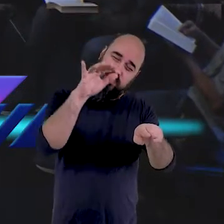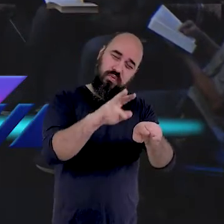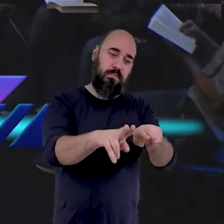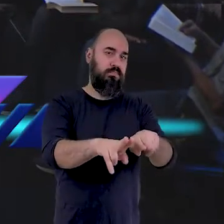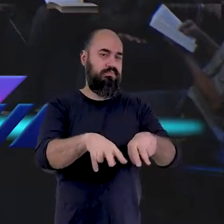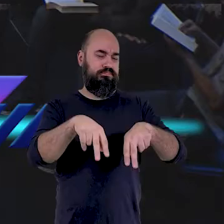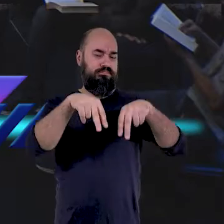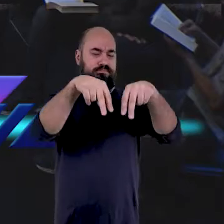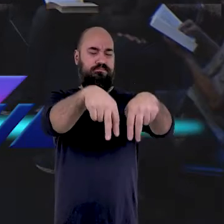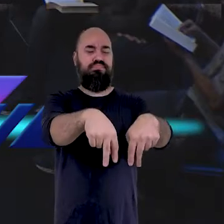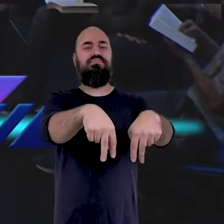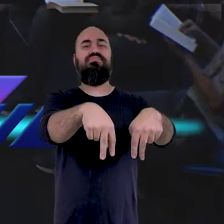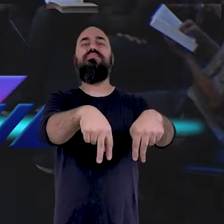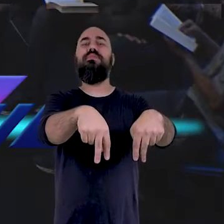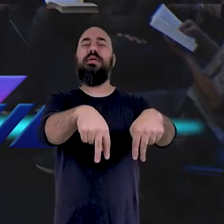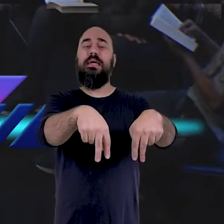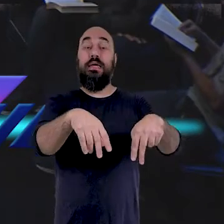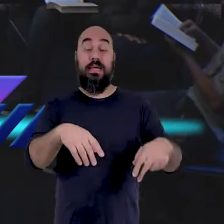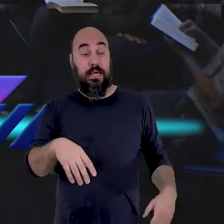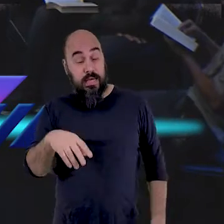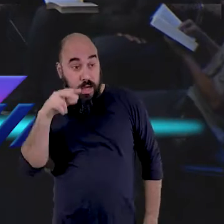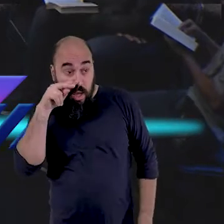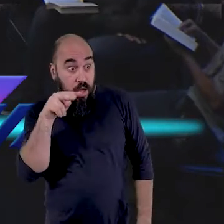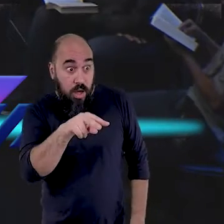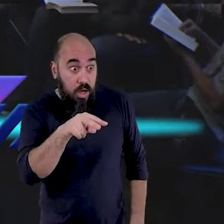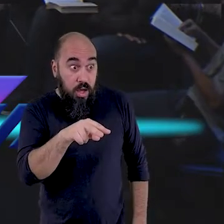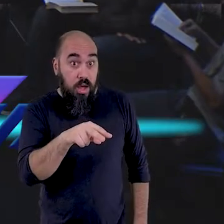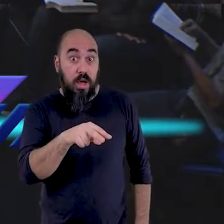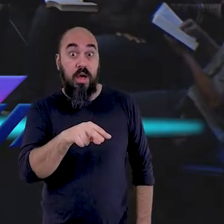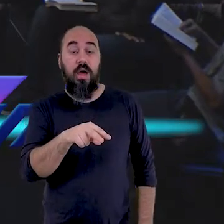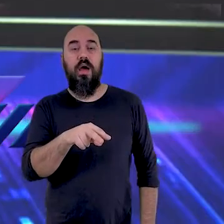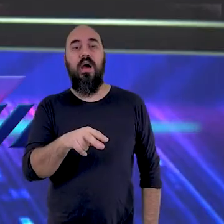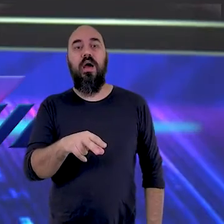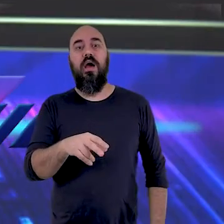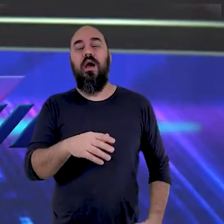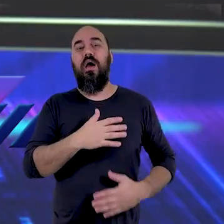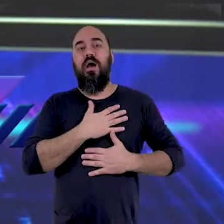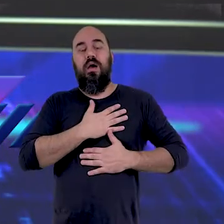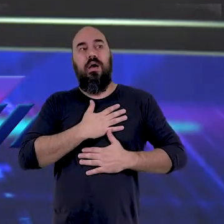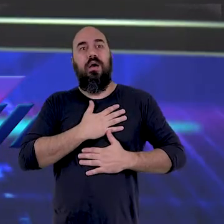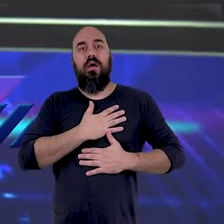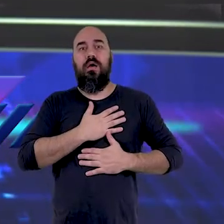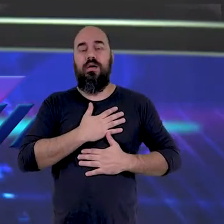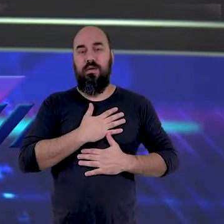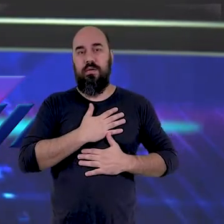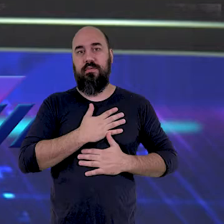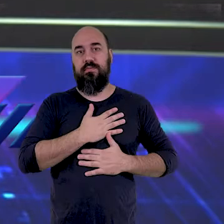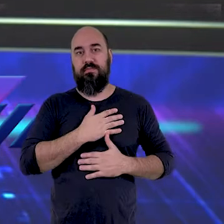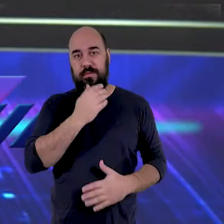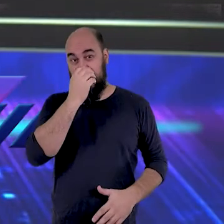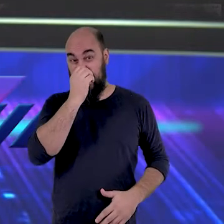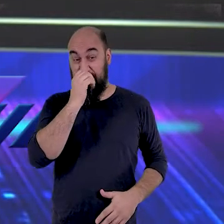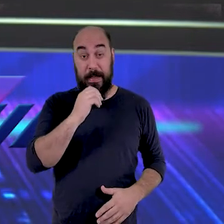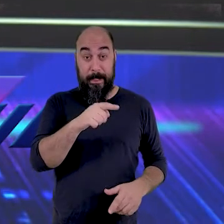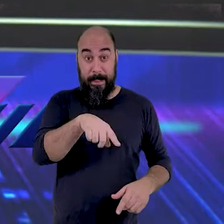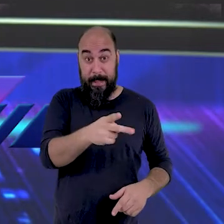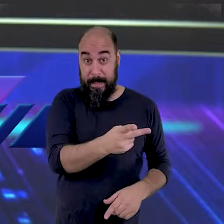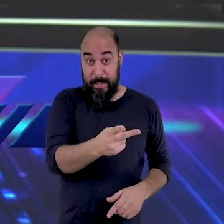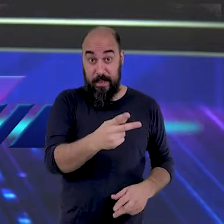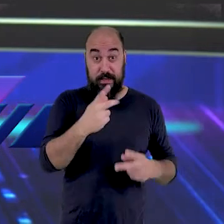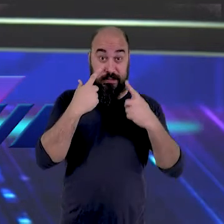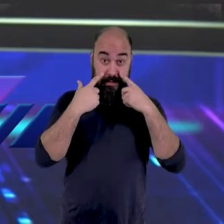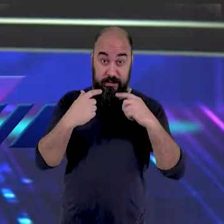e eles se ergueram sobre os pés, e aqueles que os viram sobreveio grande medo. Versículo 12: e as